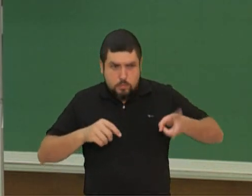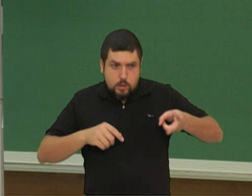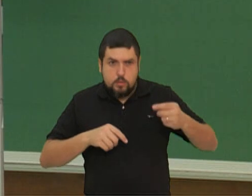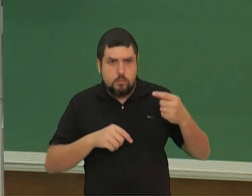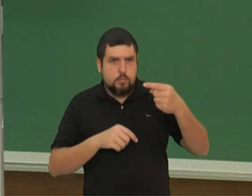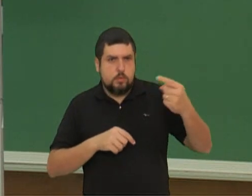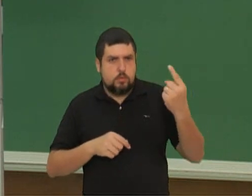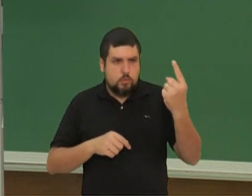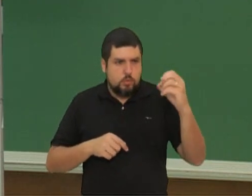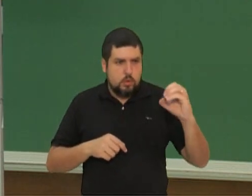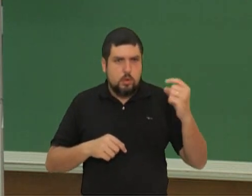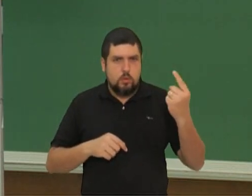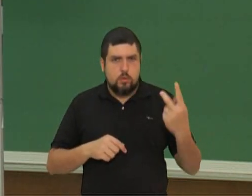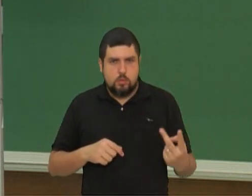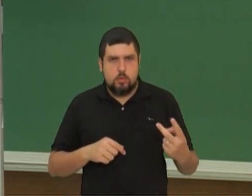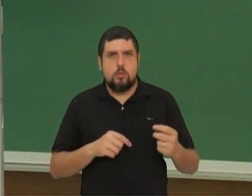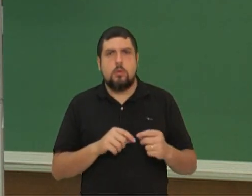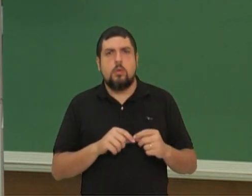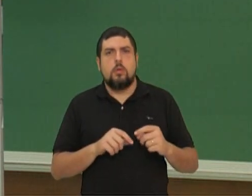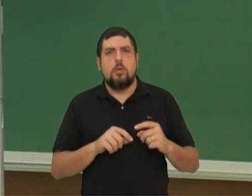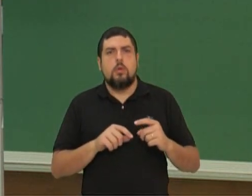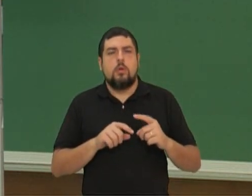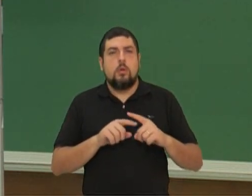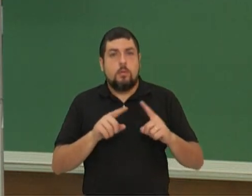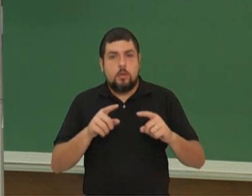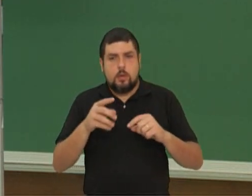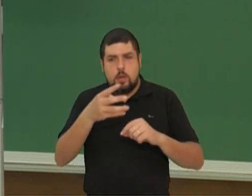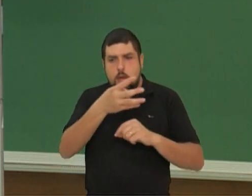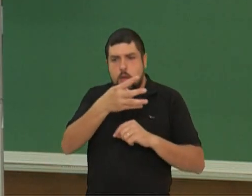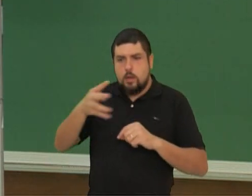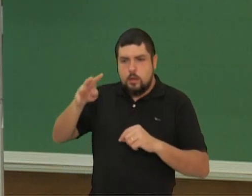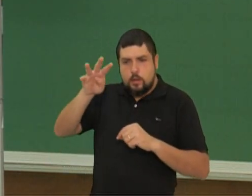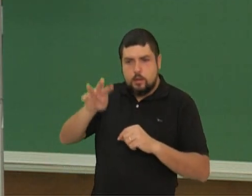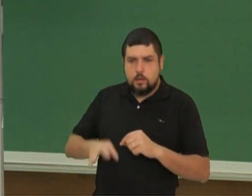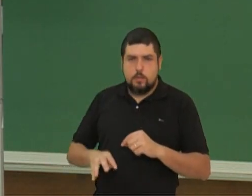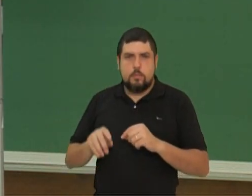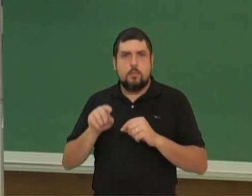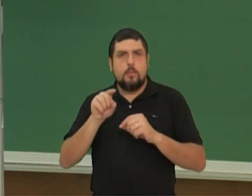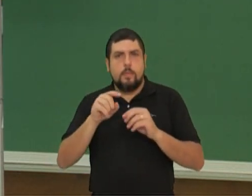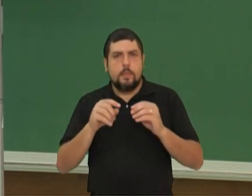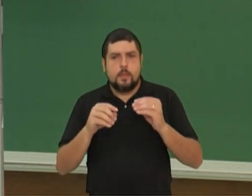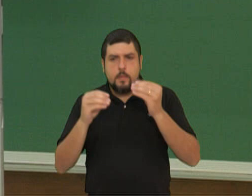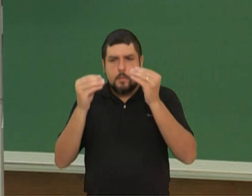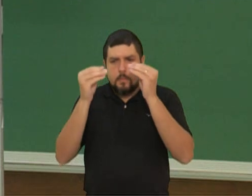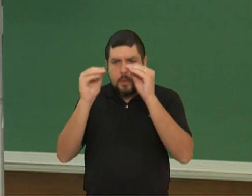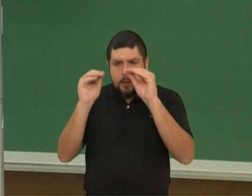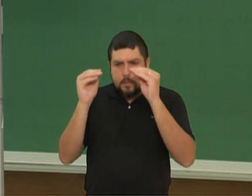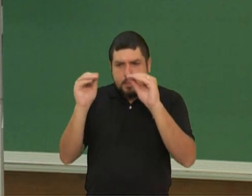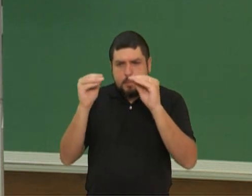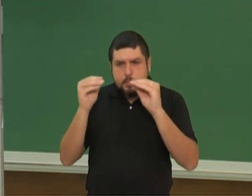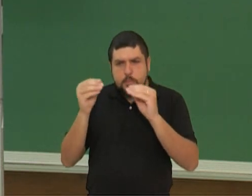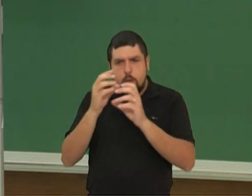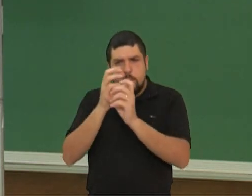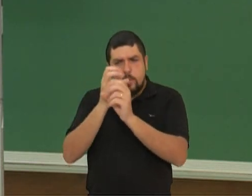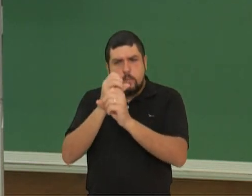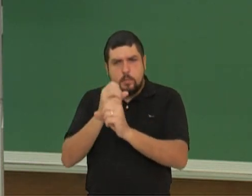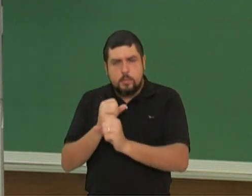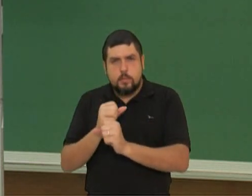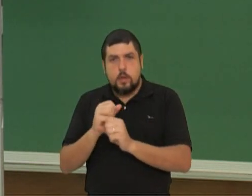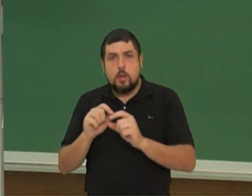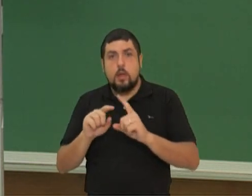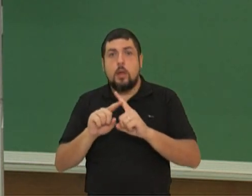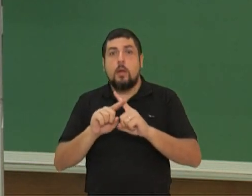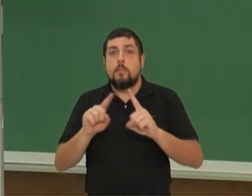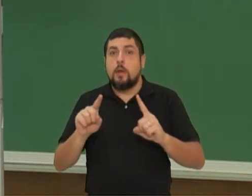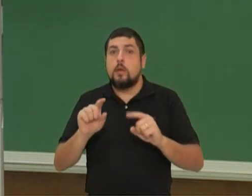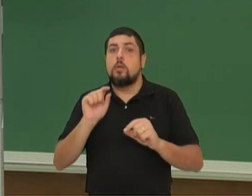você mostrar isso na tabela ou desenvolver com mais cuidado cada solução, lembra que a função aqui